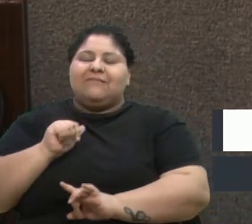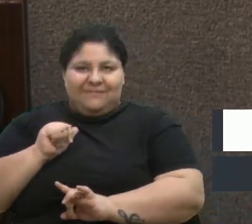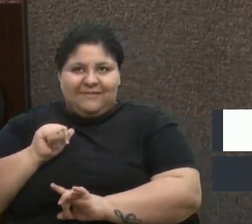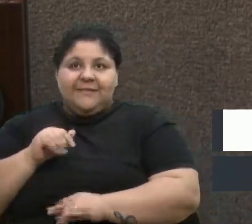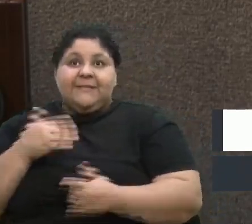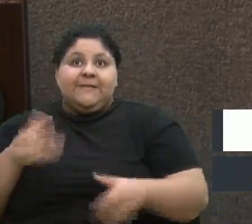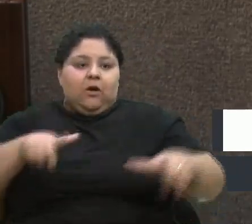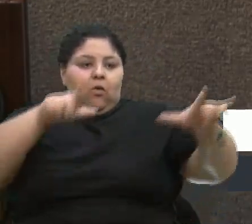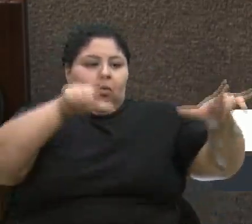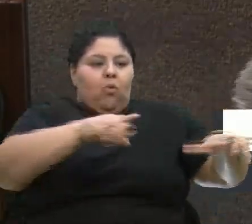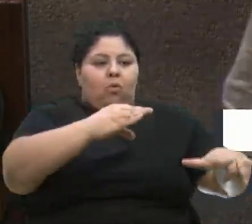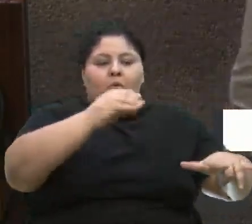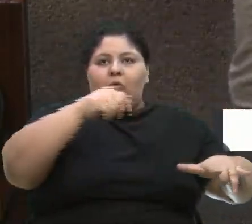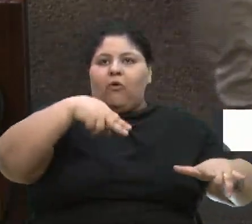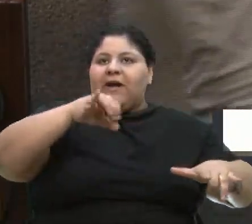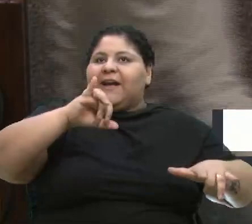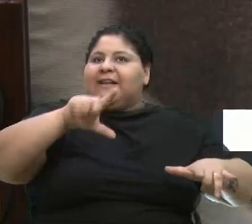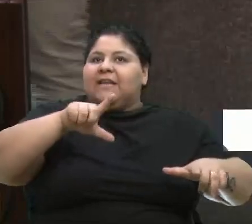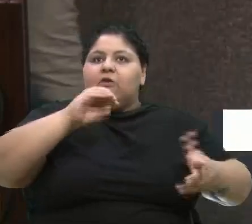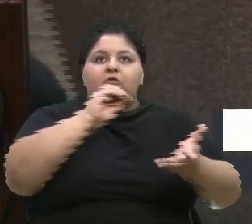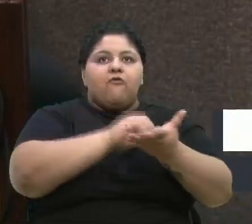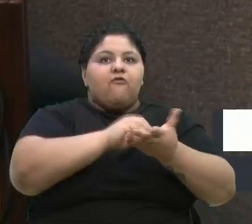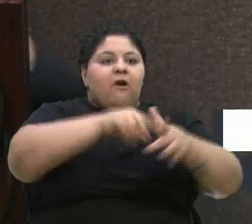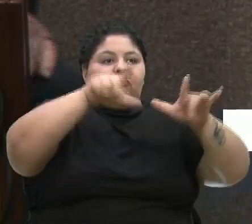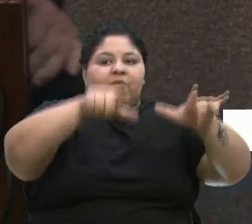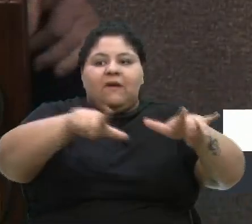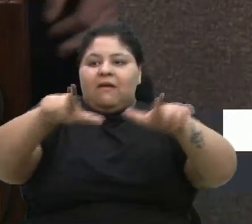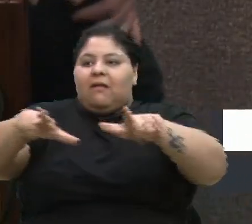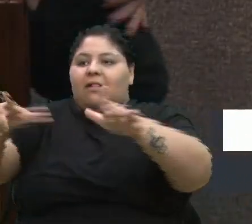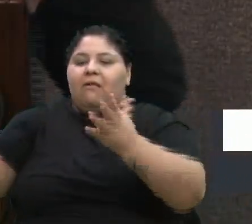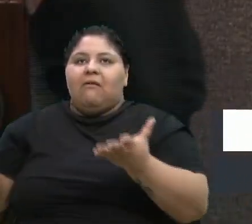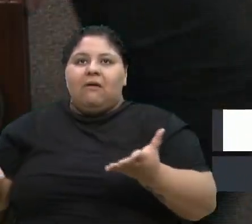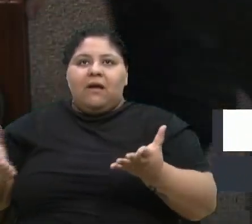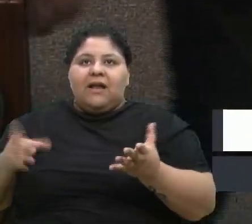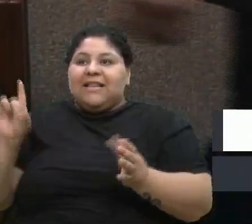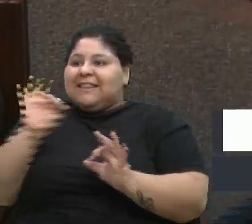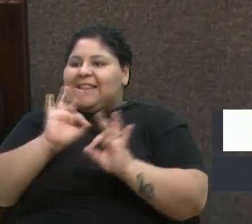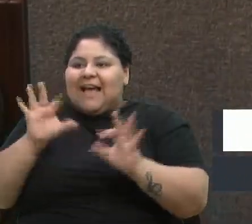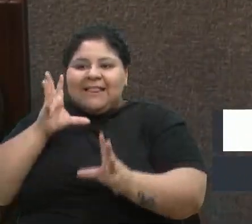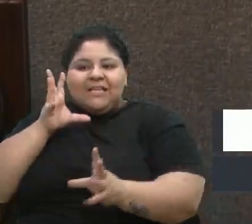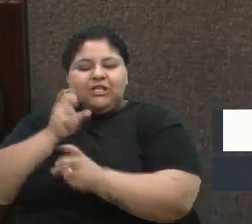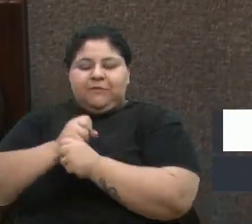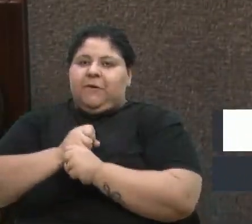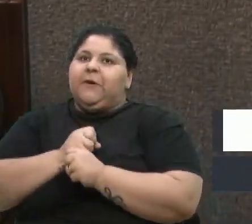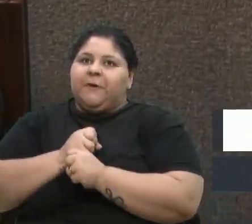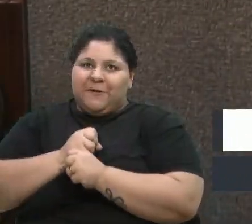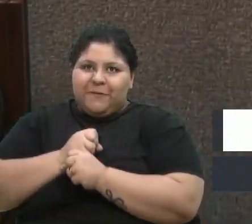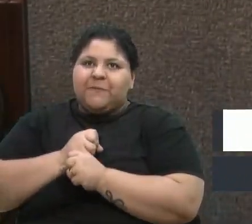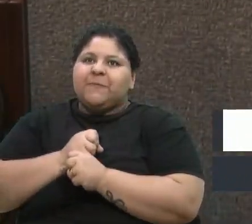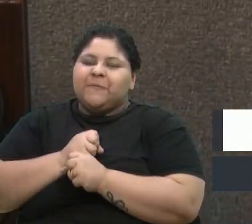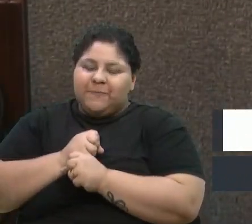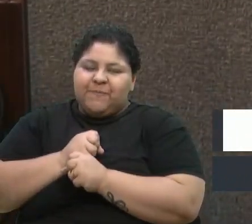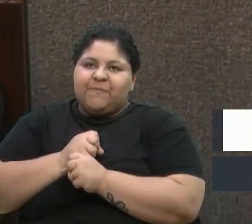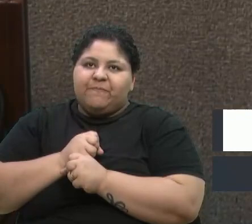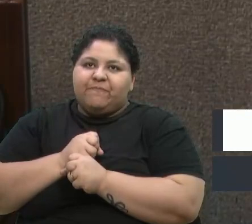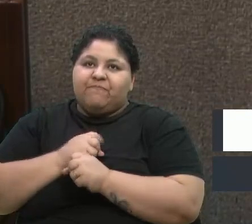não tem mais espaço para nenhum animal, segundo o secretário. Então, além